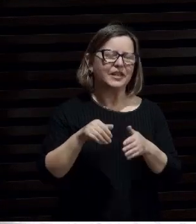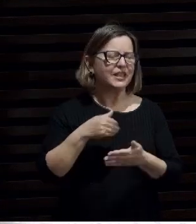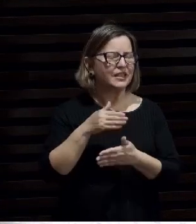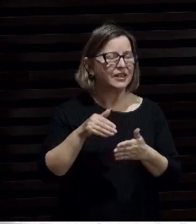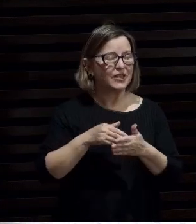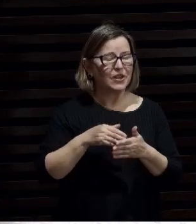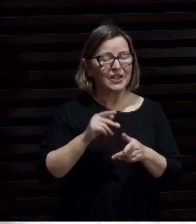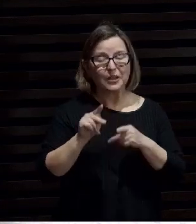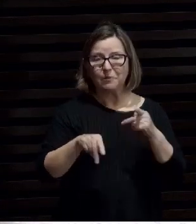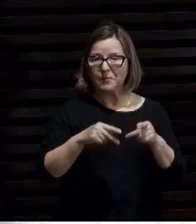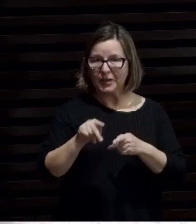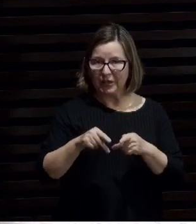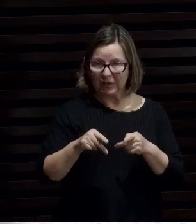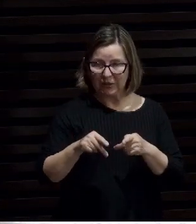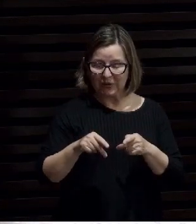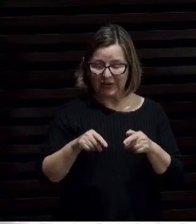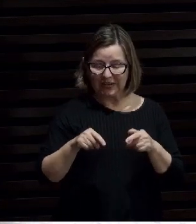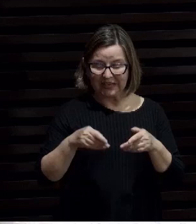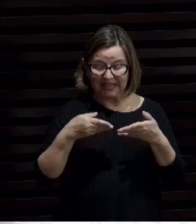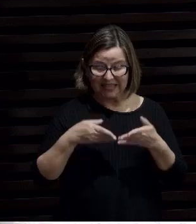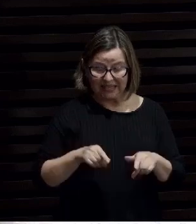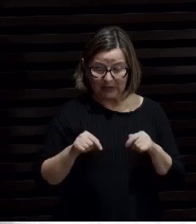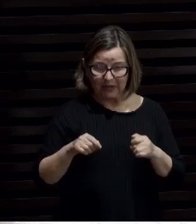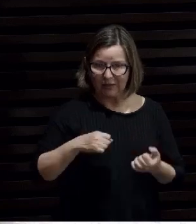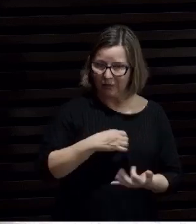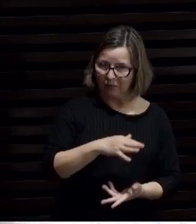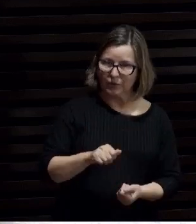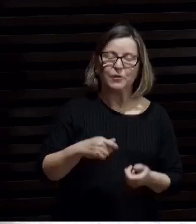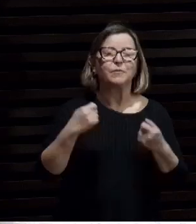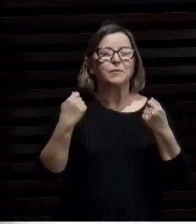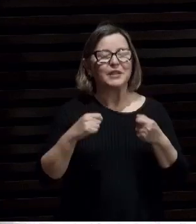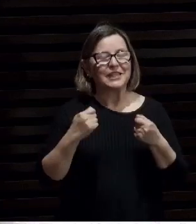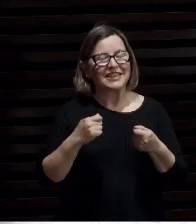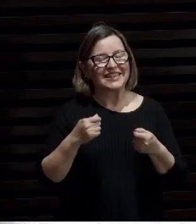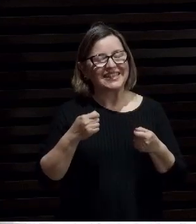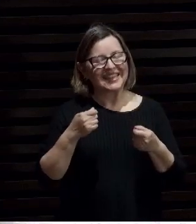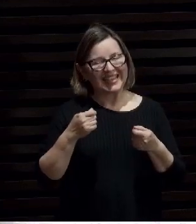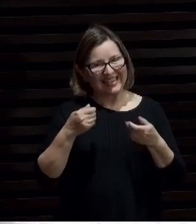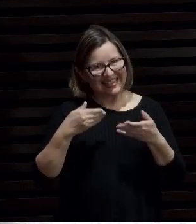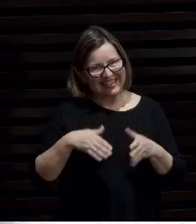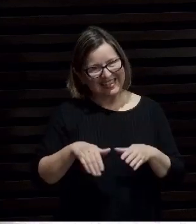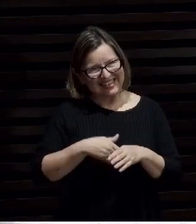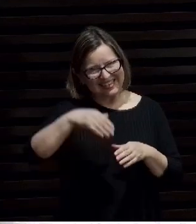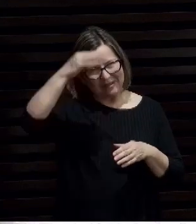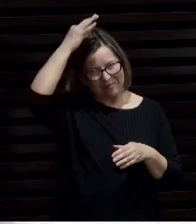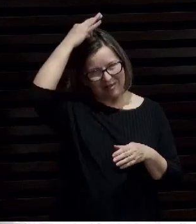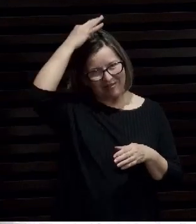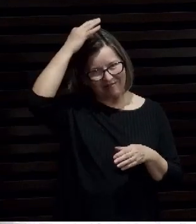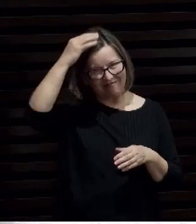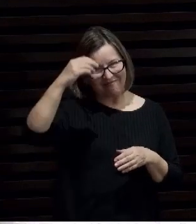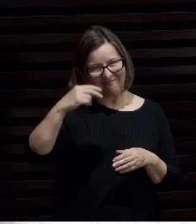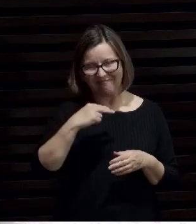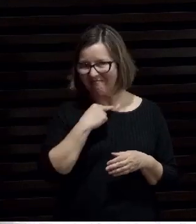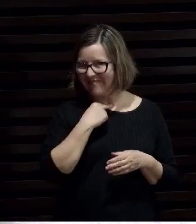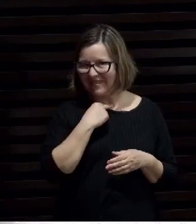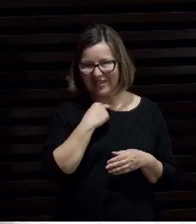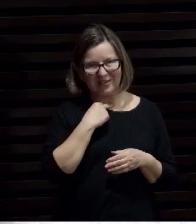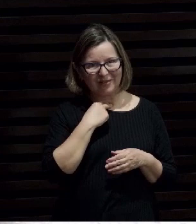humano que nasceu sobre a face da terra precisa nascer de novo, senão não pode ver e não pode entrar no reino de Deus.